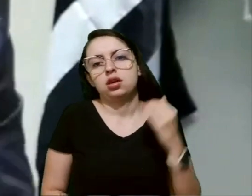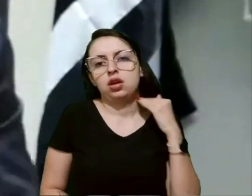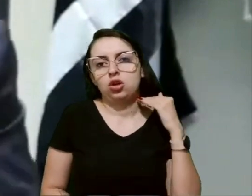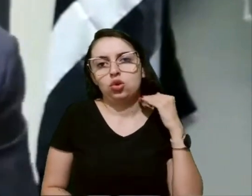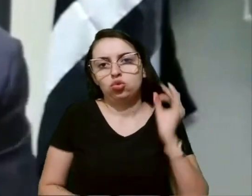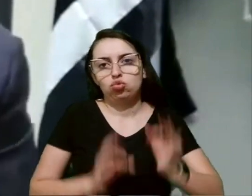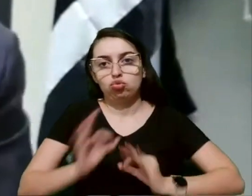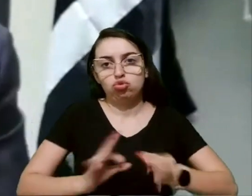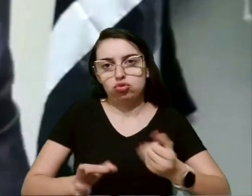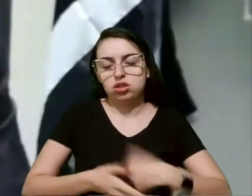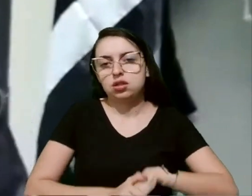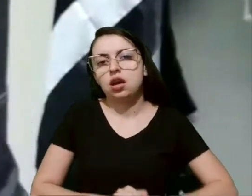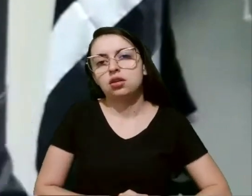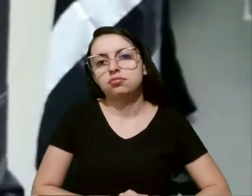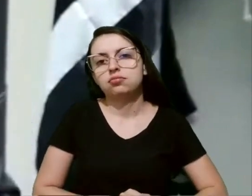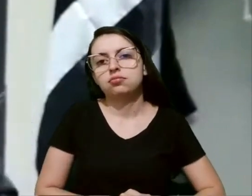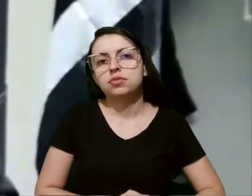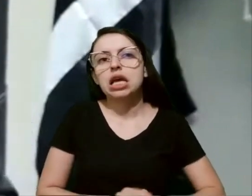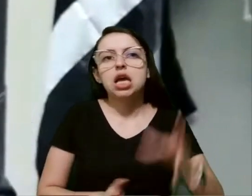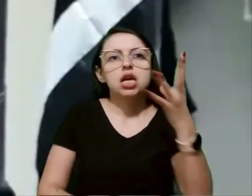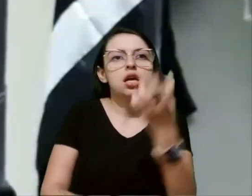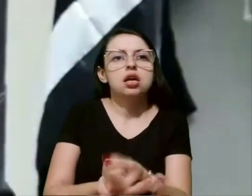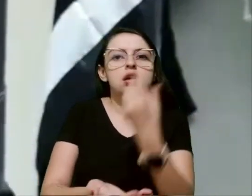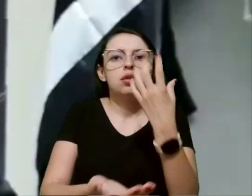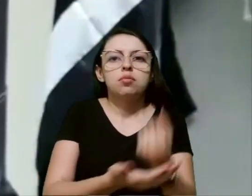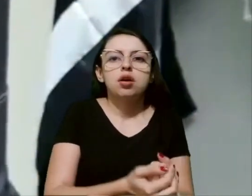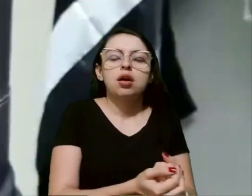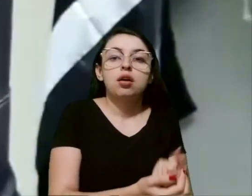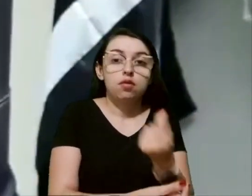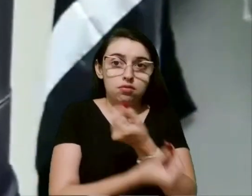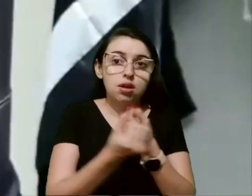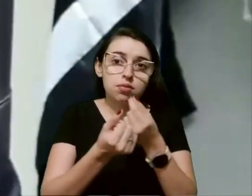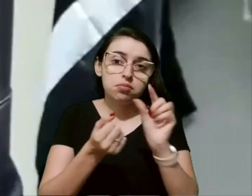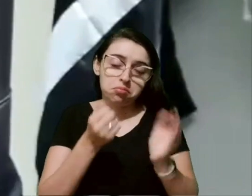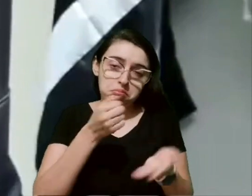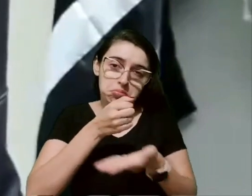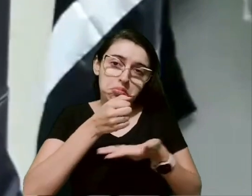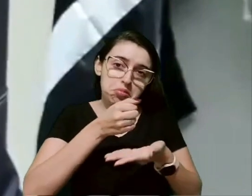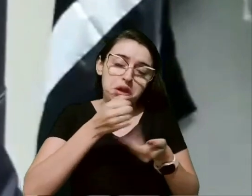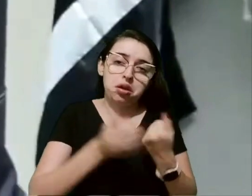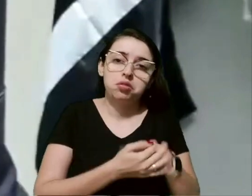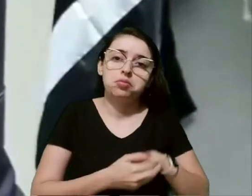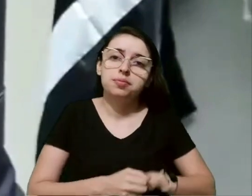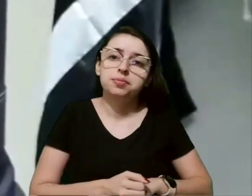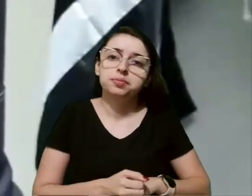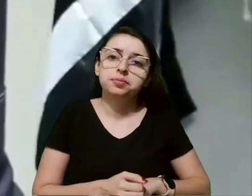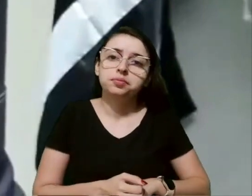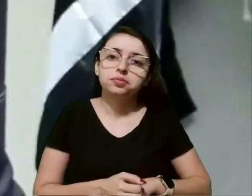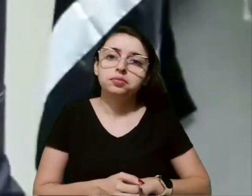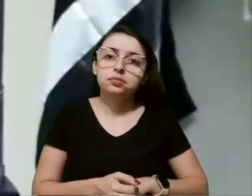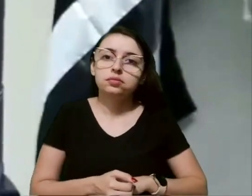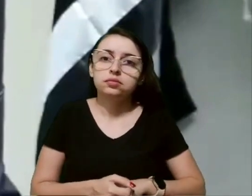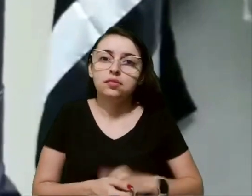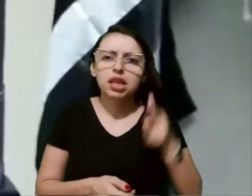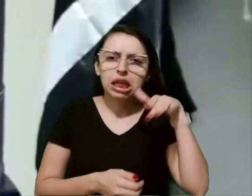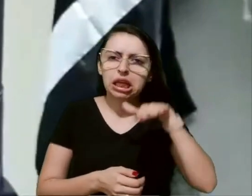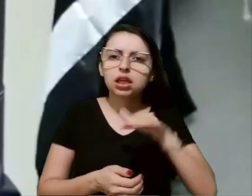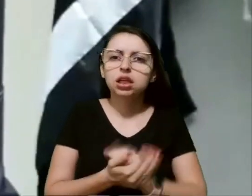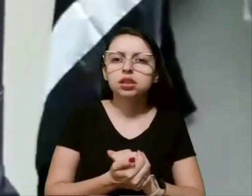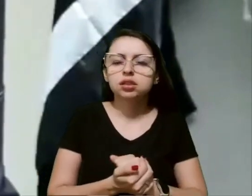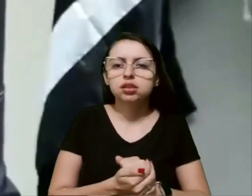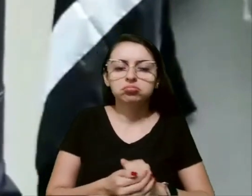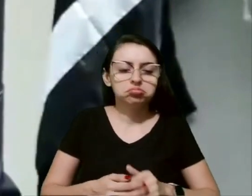daí, as ferramentas começam a coletar dados de maneira mais barata, o custo transacional, o custo operacional dessas pesquisas cai muito, você